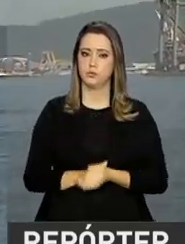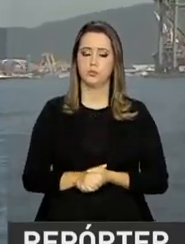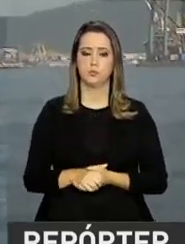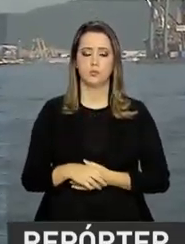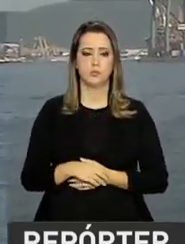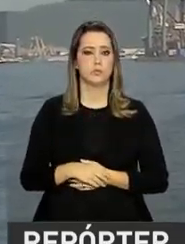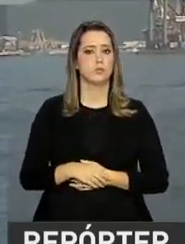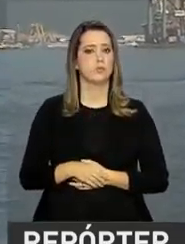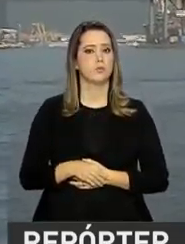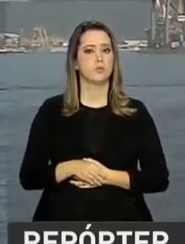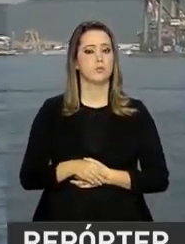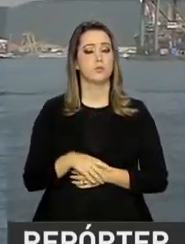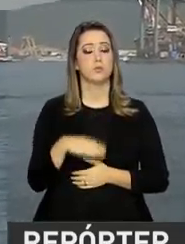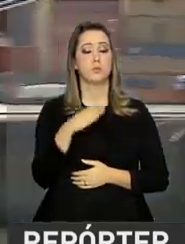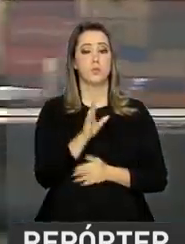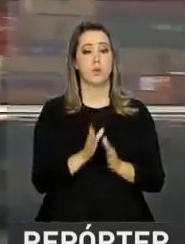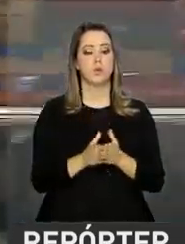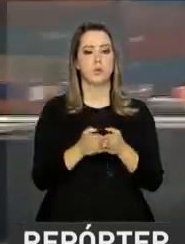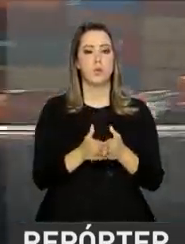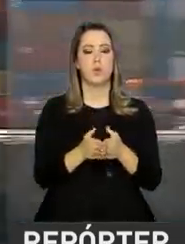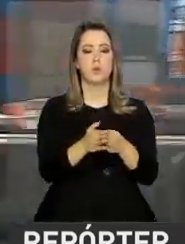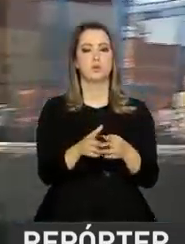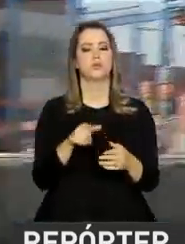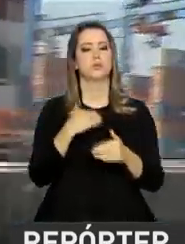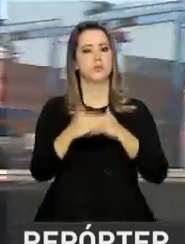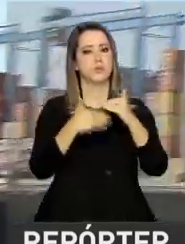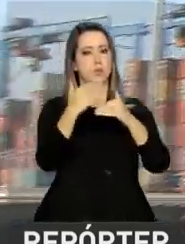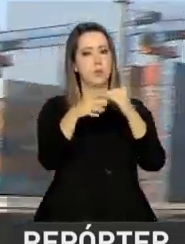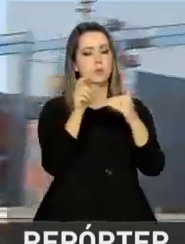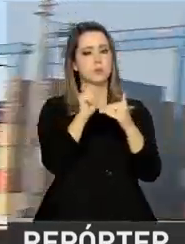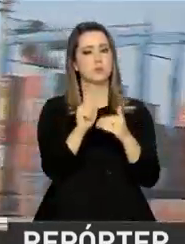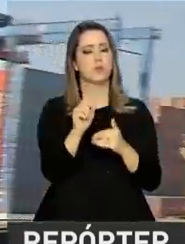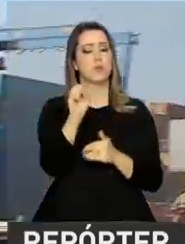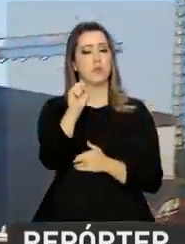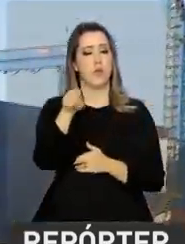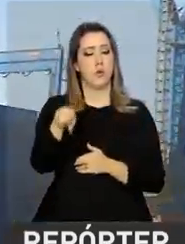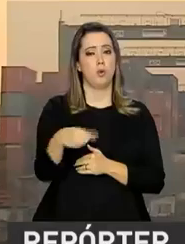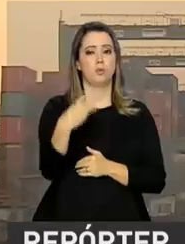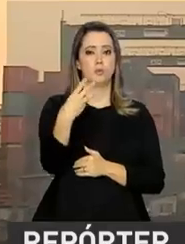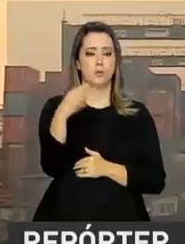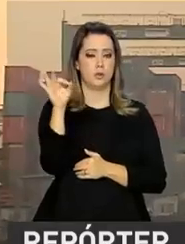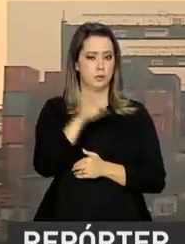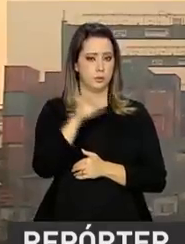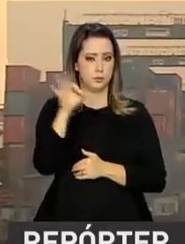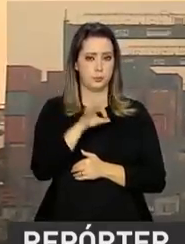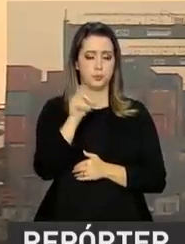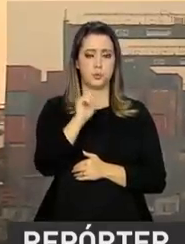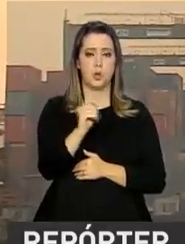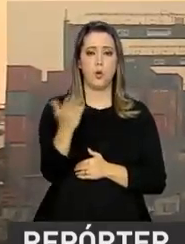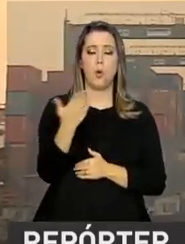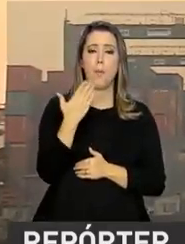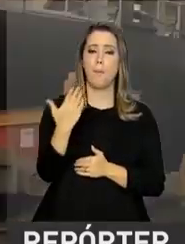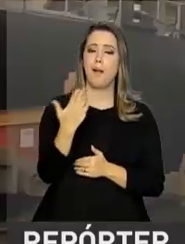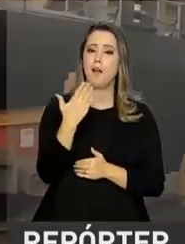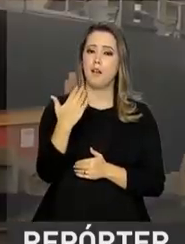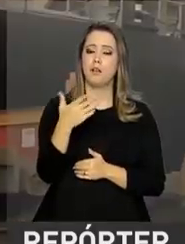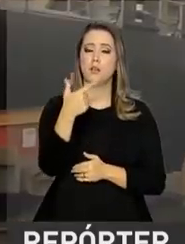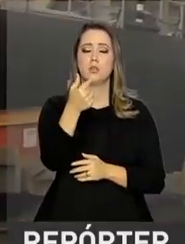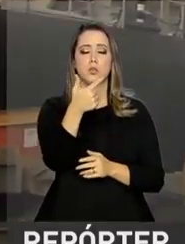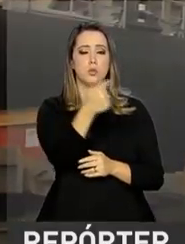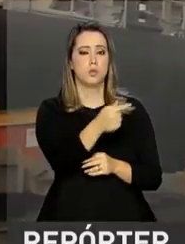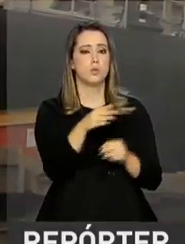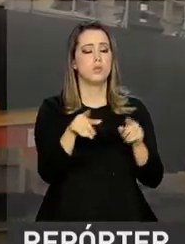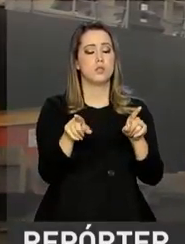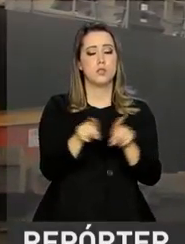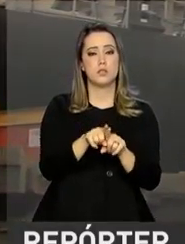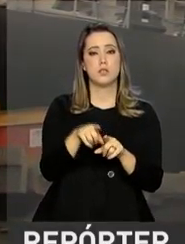os portos brasileiros registraram aumento de 8,3 por cento na comparação 2017